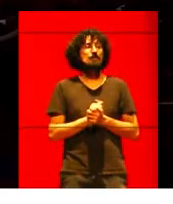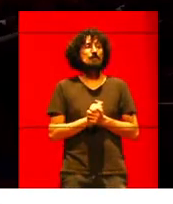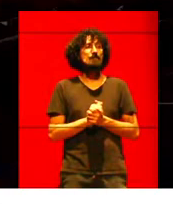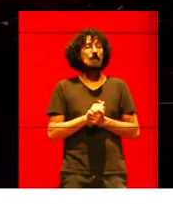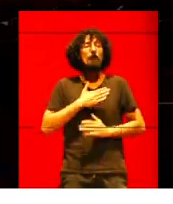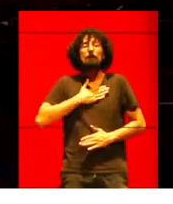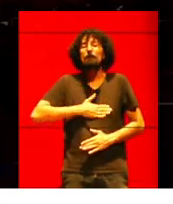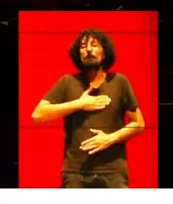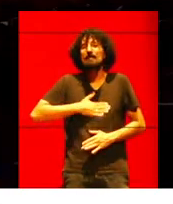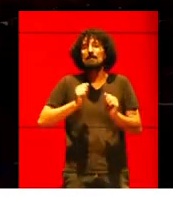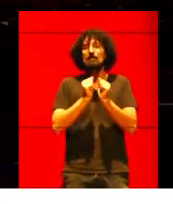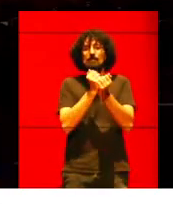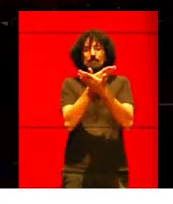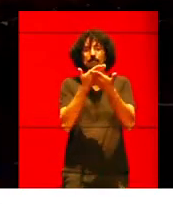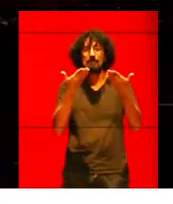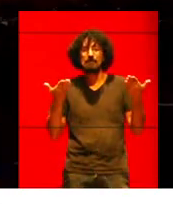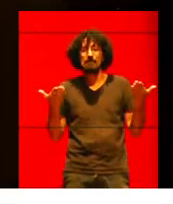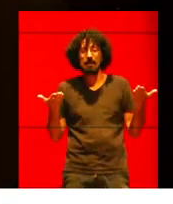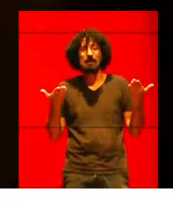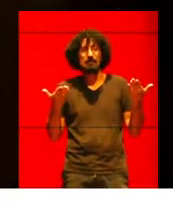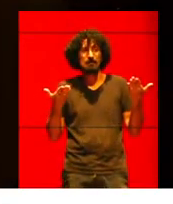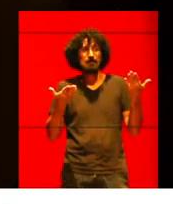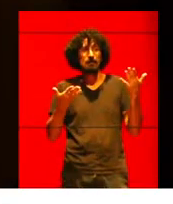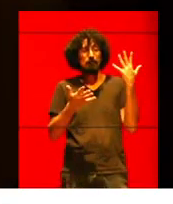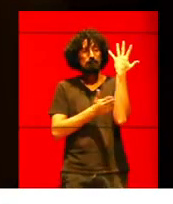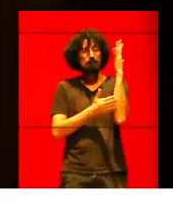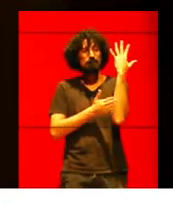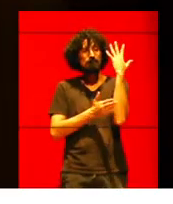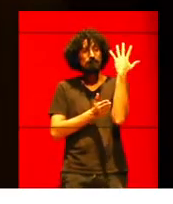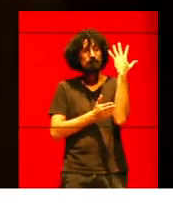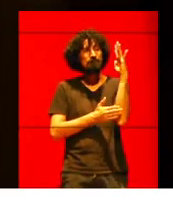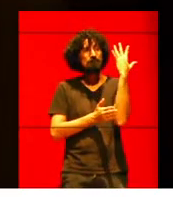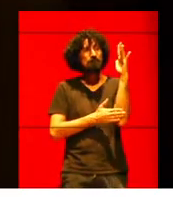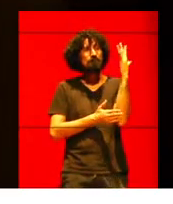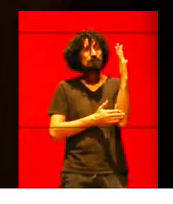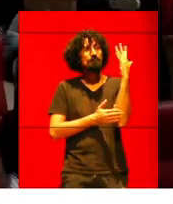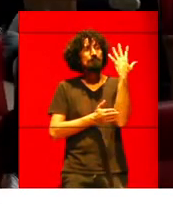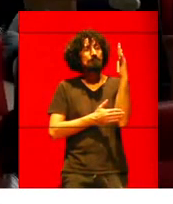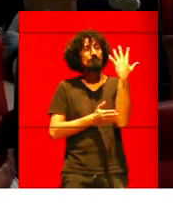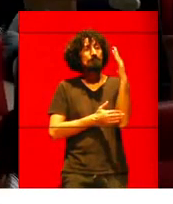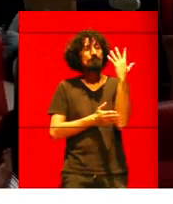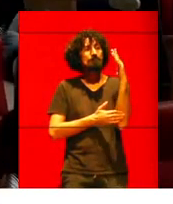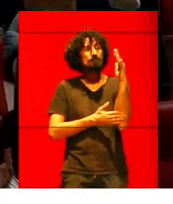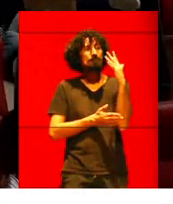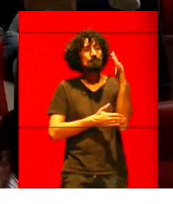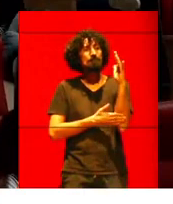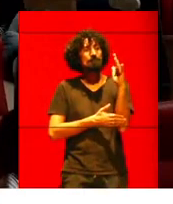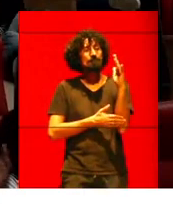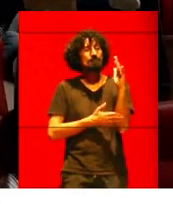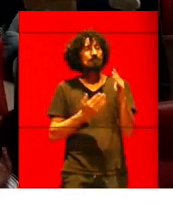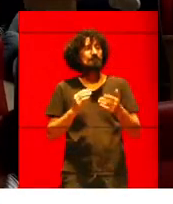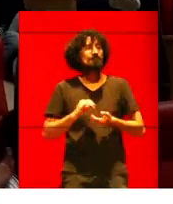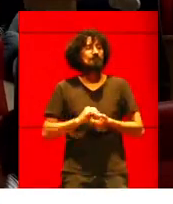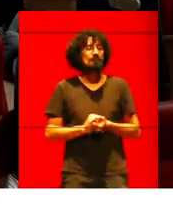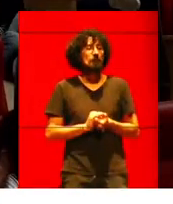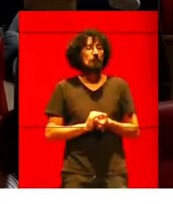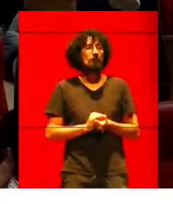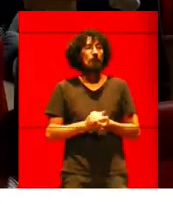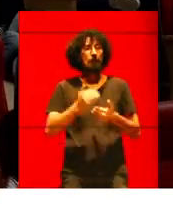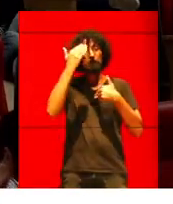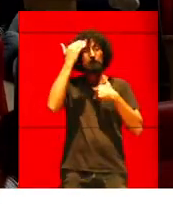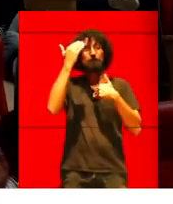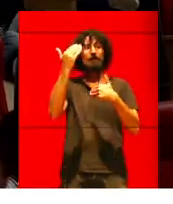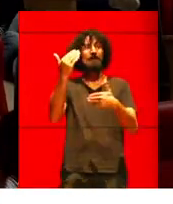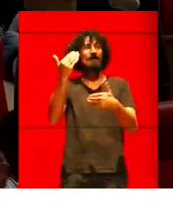foi um prazer estar com vocês, tá? É, a gente se encontra aí, né? Obrigada,